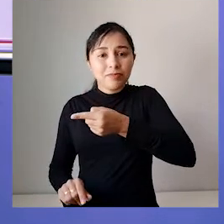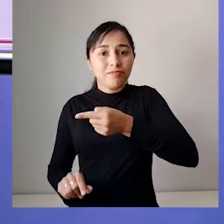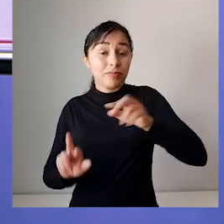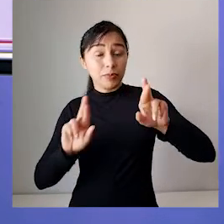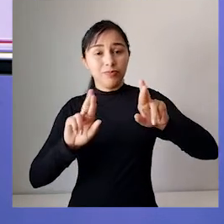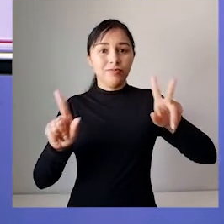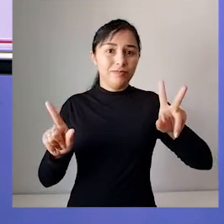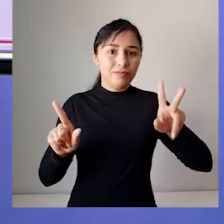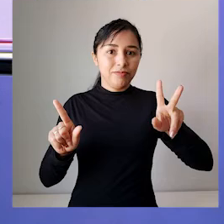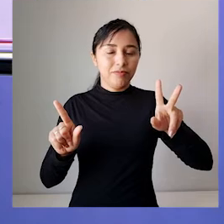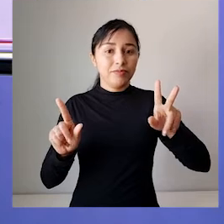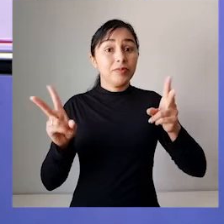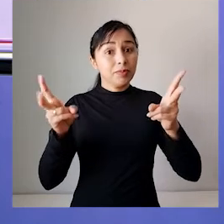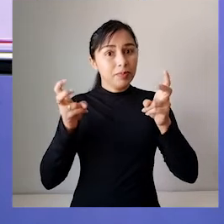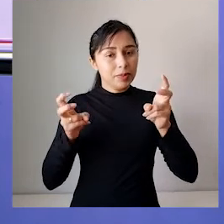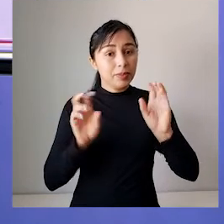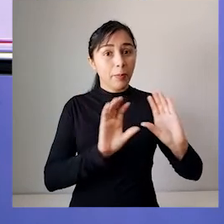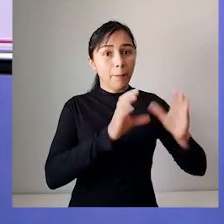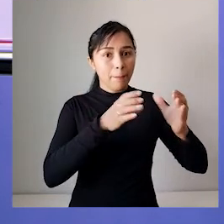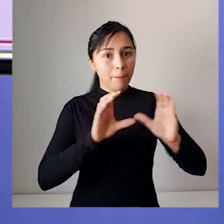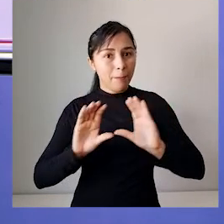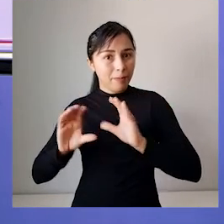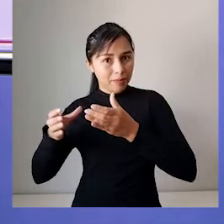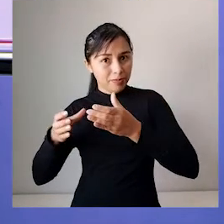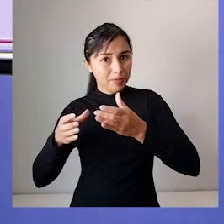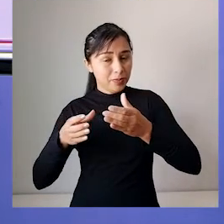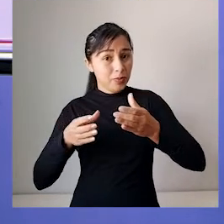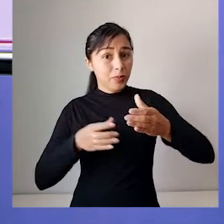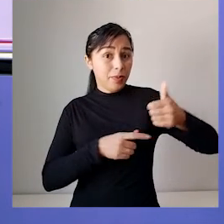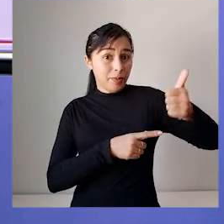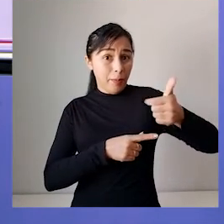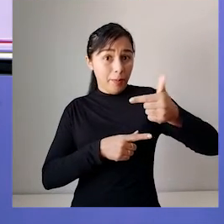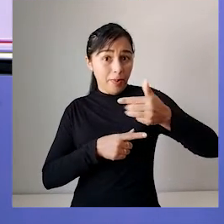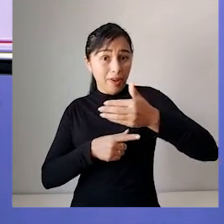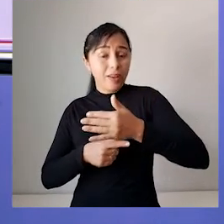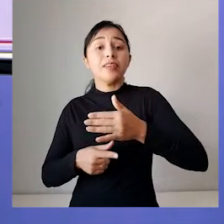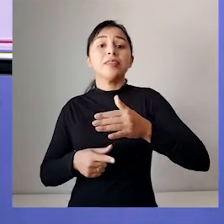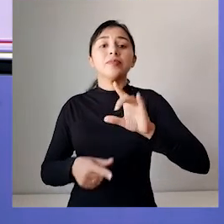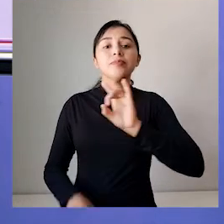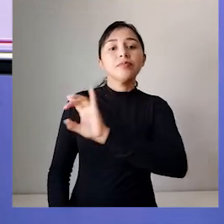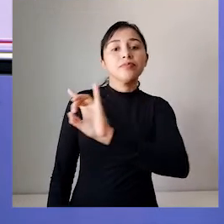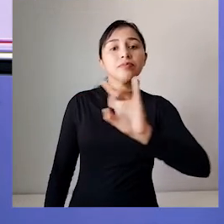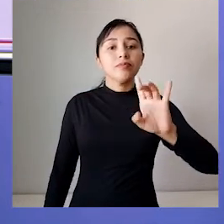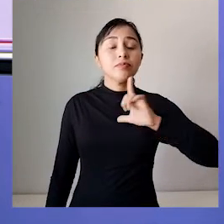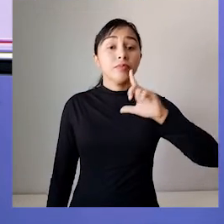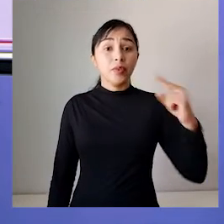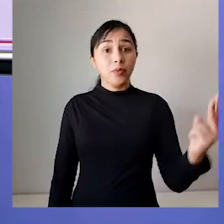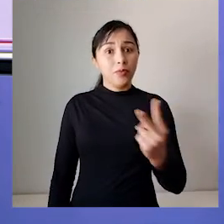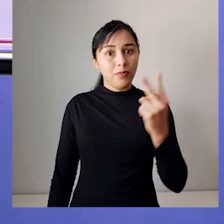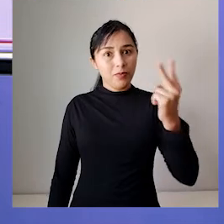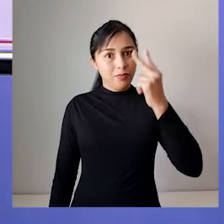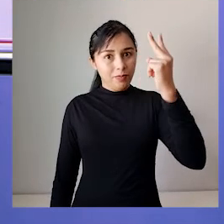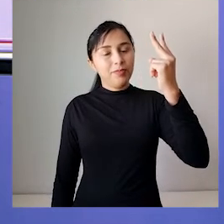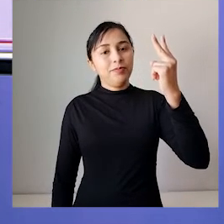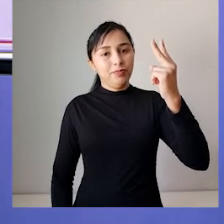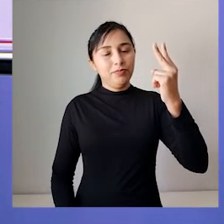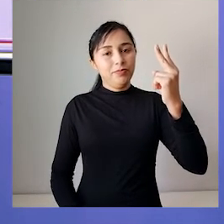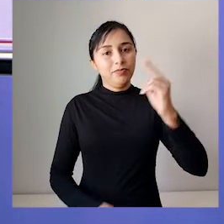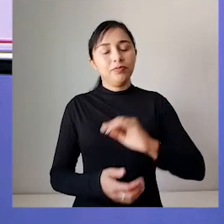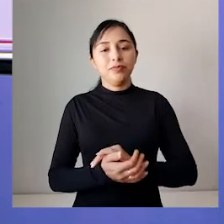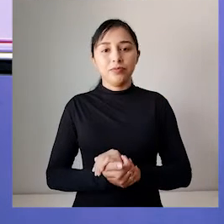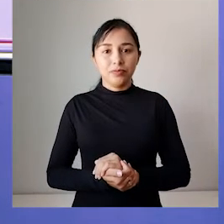conseguimos identificar bem que cada algarismo ele tem um valor de acordo com a posição